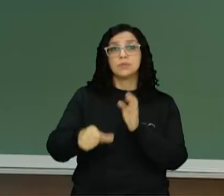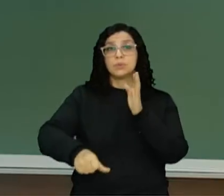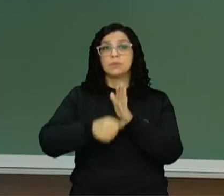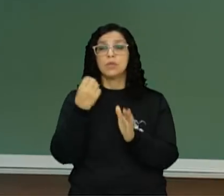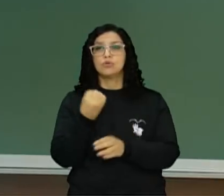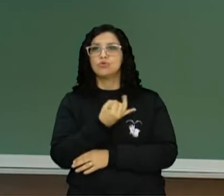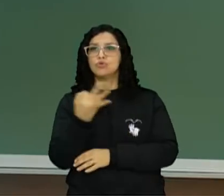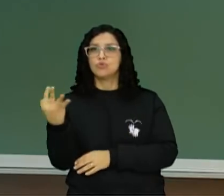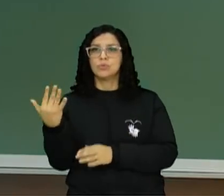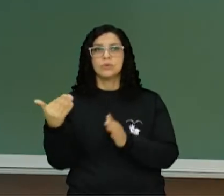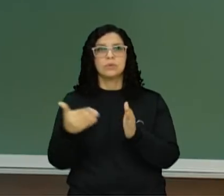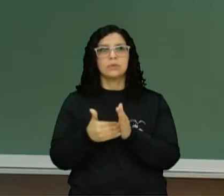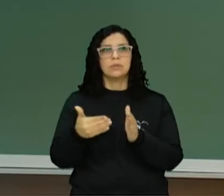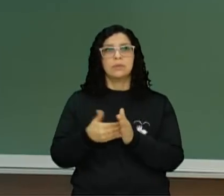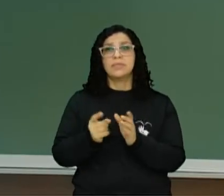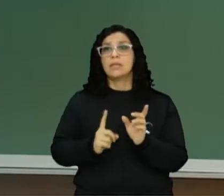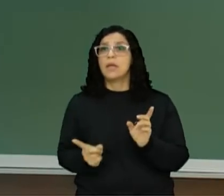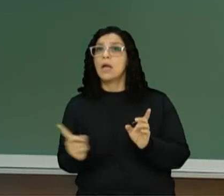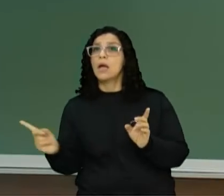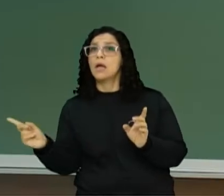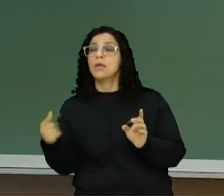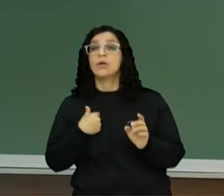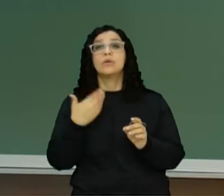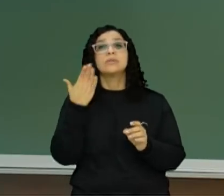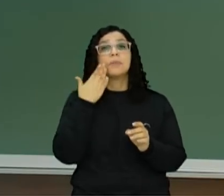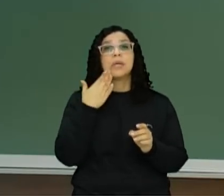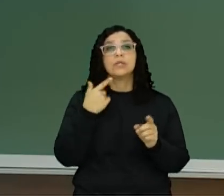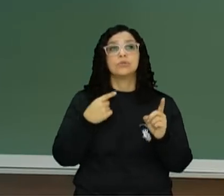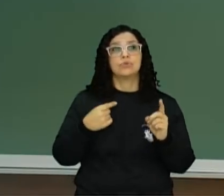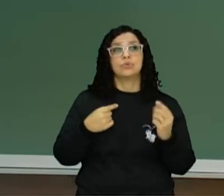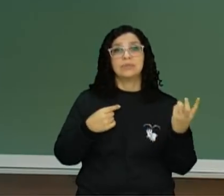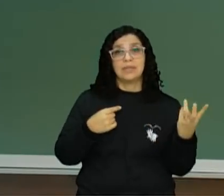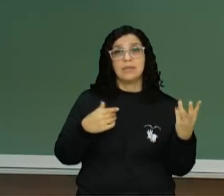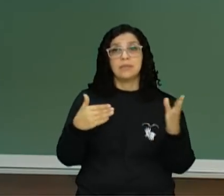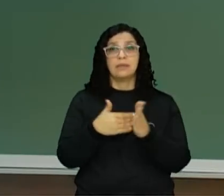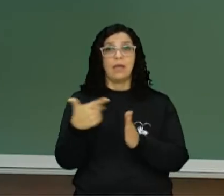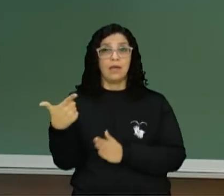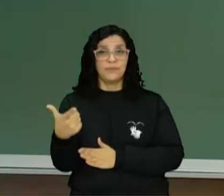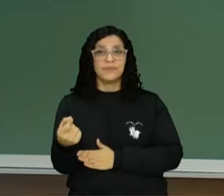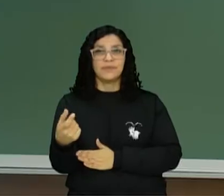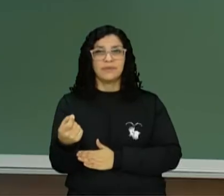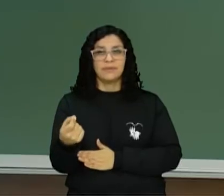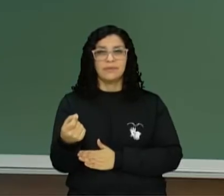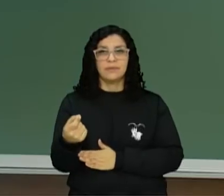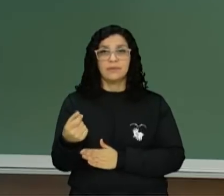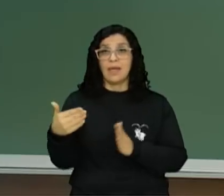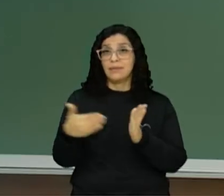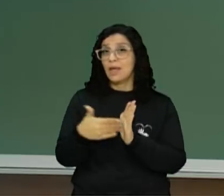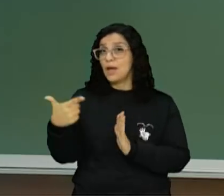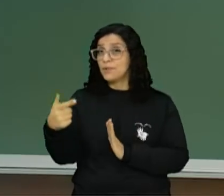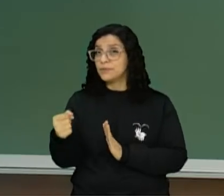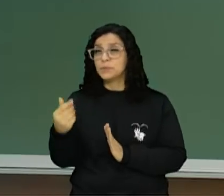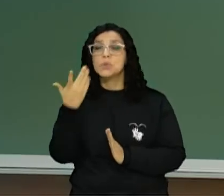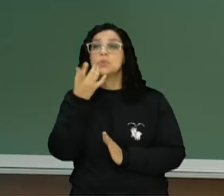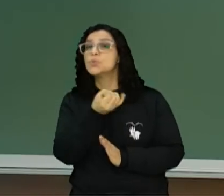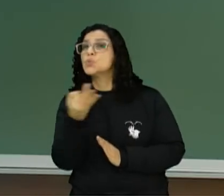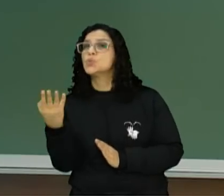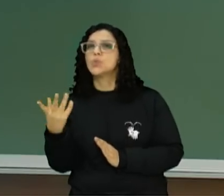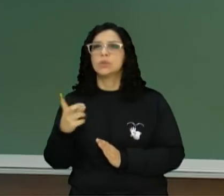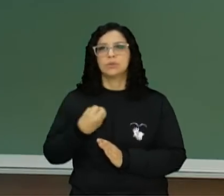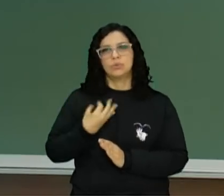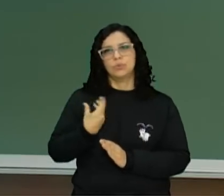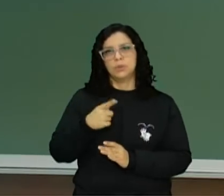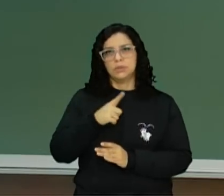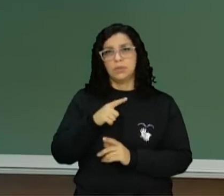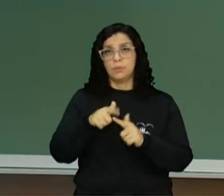PA? Professora, mas essa PA é infinita, mas eu quero só os 20 primeiros. Então, eu não quero a PA toda, até porque eu não sei quantos termos ela tem, tá?